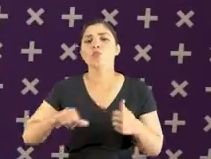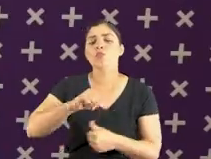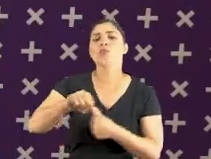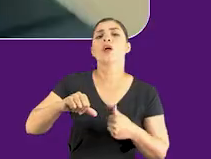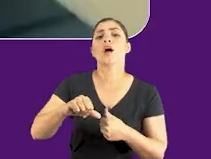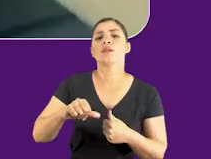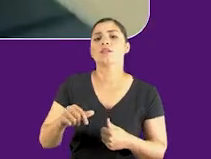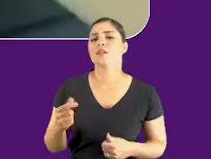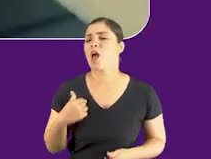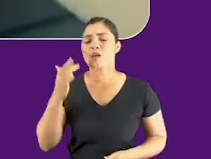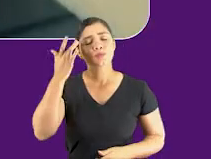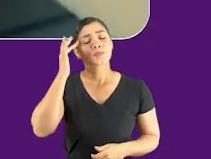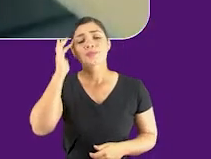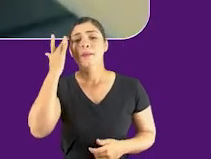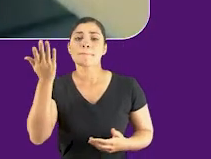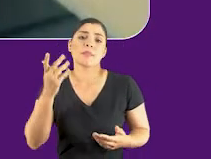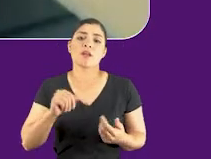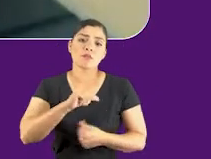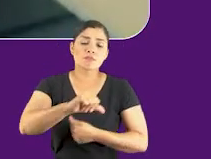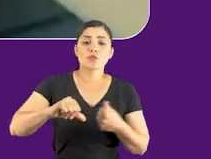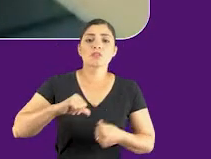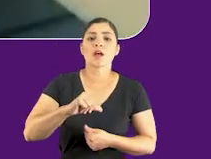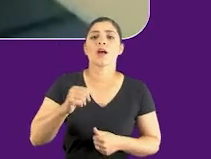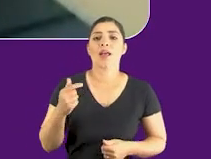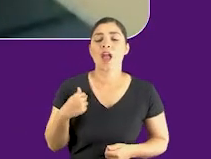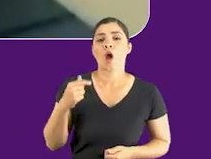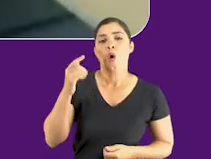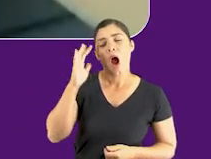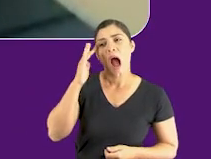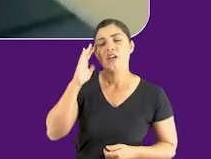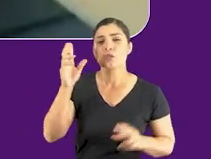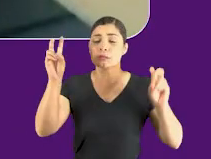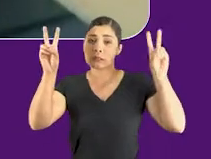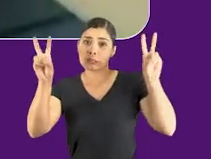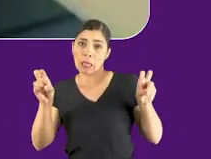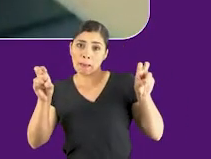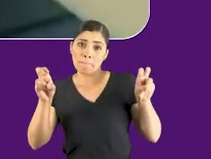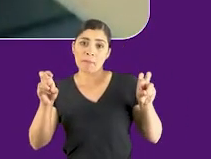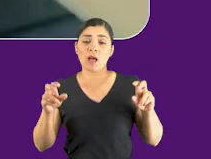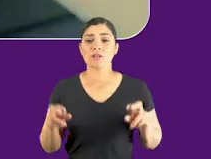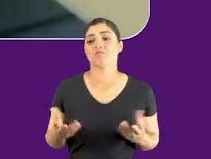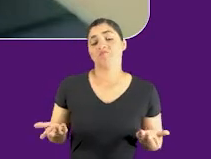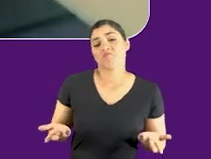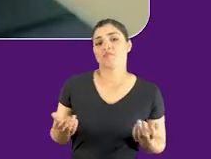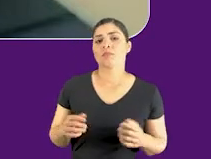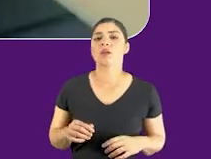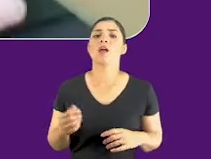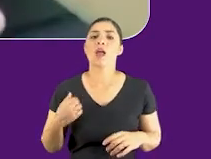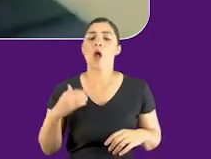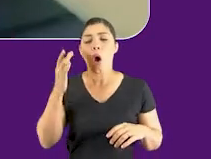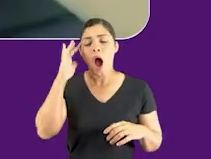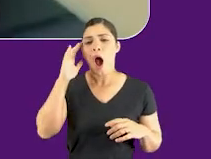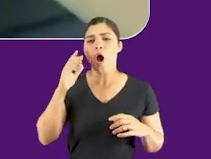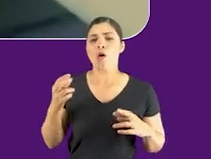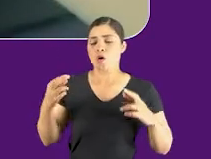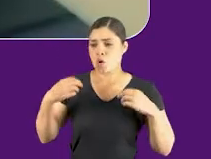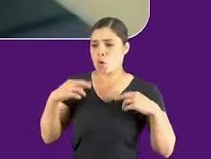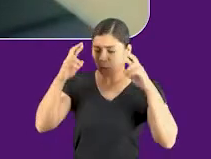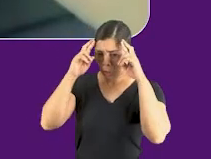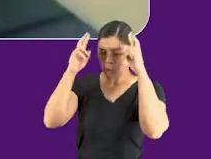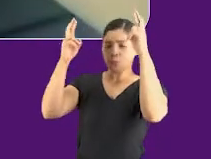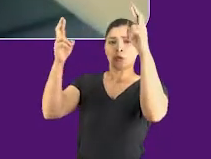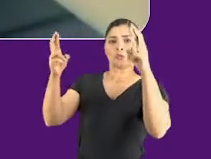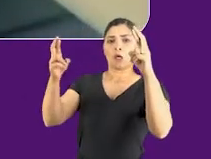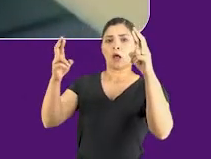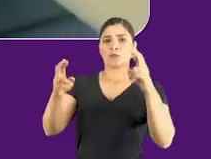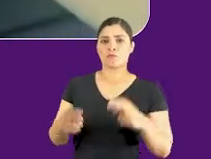comunicar achávamos que não eram tema era esse o que você falou era uma obrigação muitas muitas